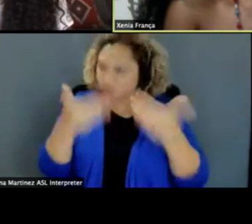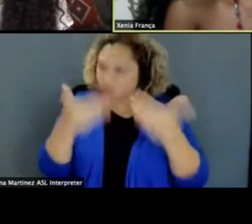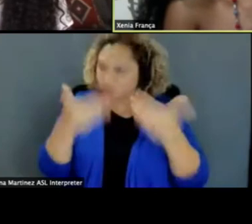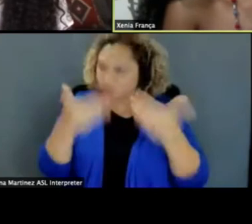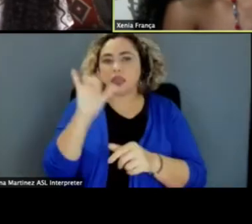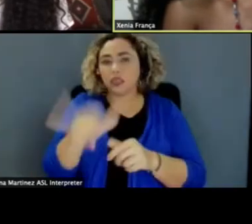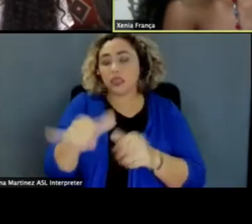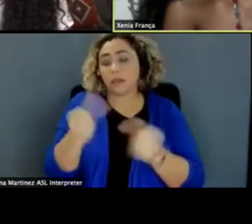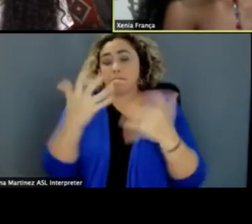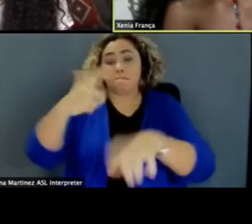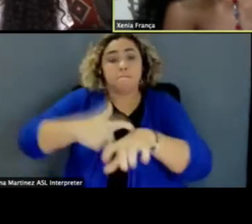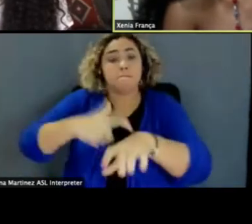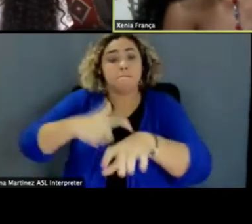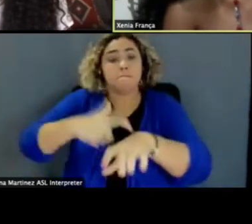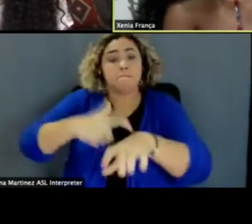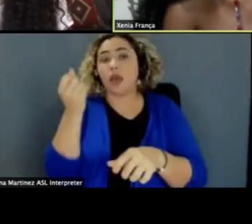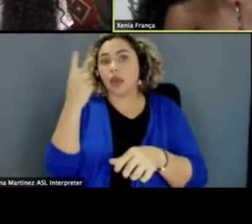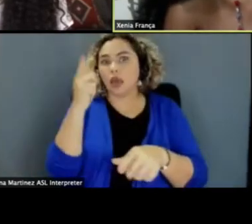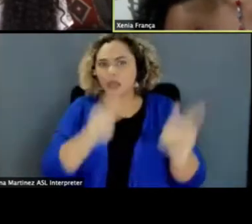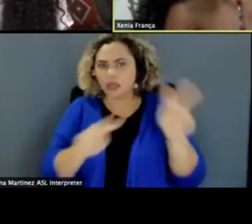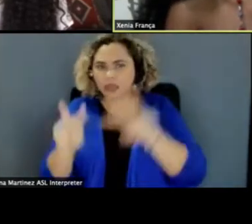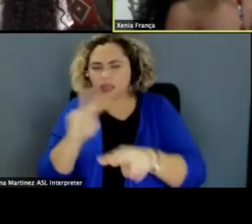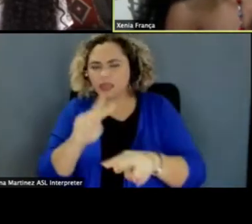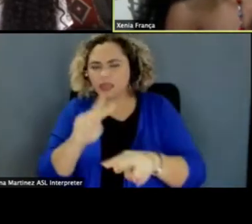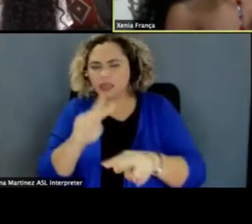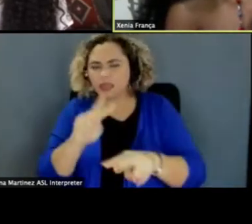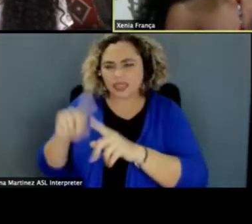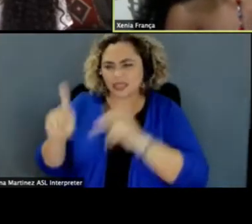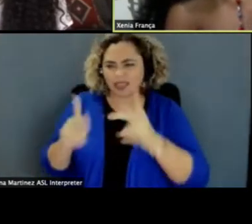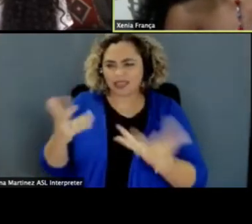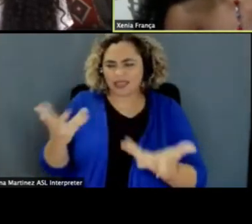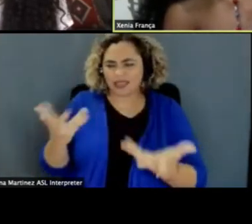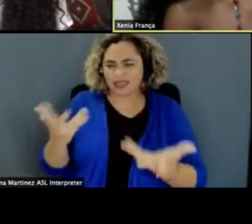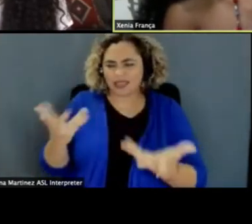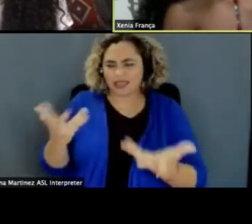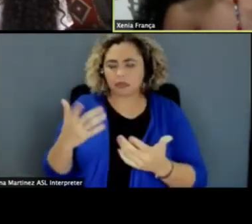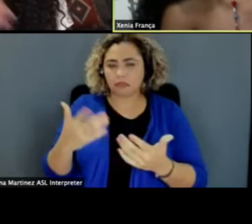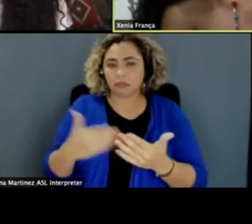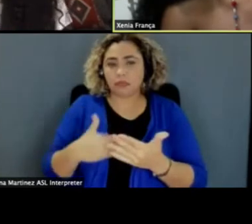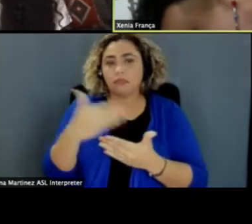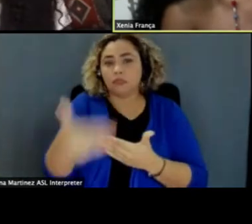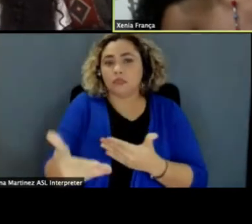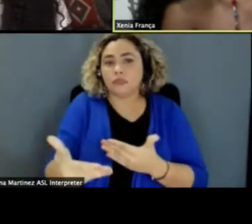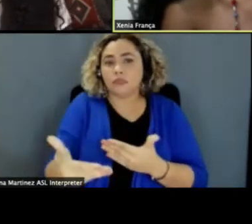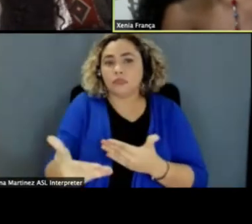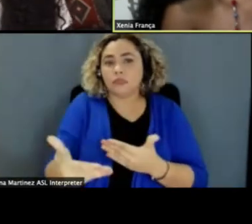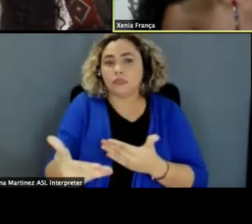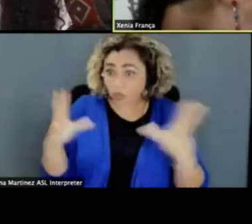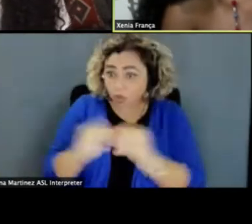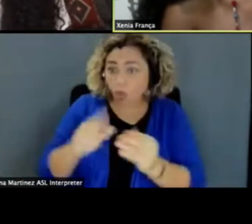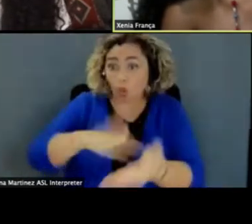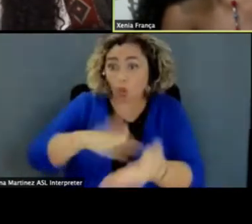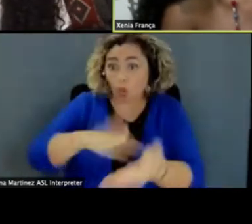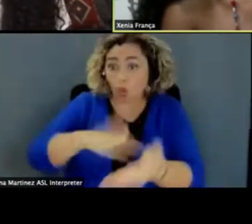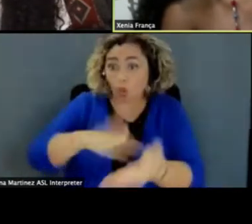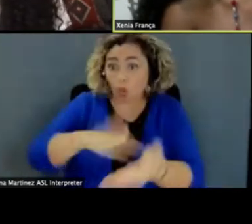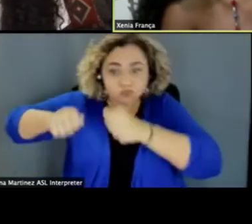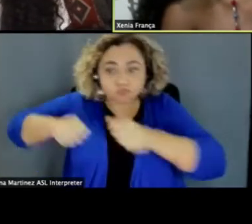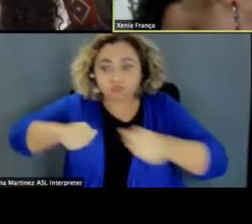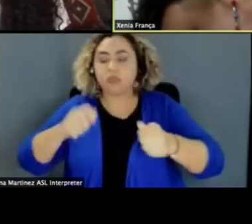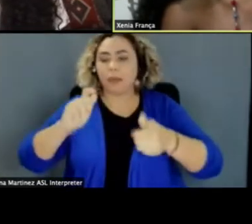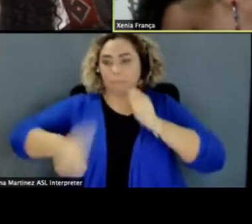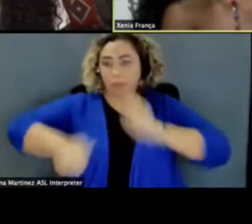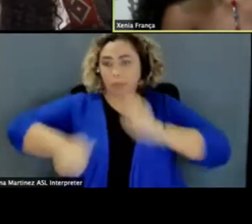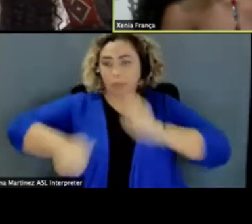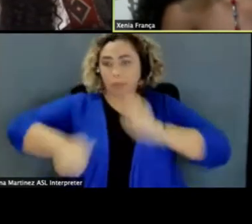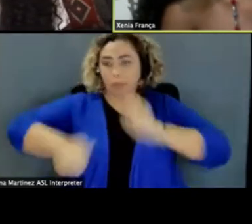muitas vezes, sei lá, na década de 20, não se podia se reunir para tocar os instrumentos de percussão, porque